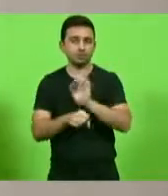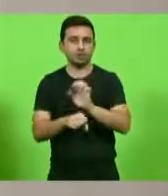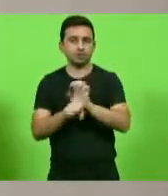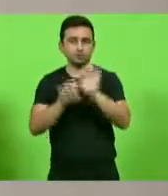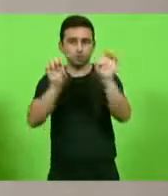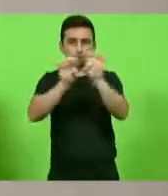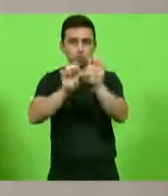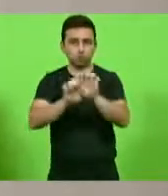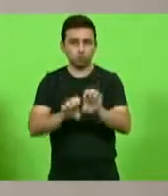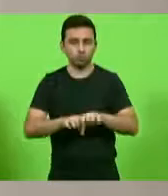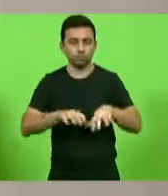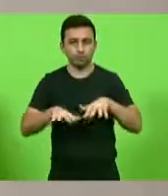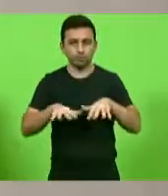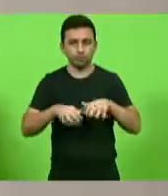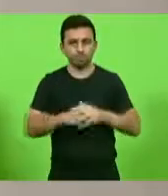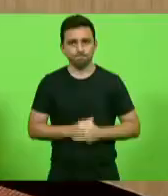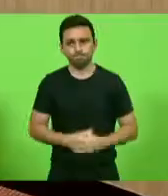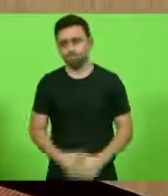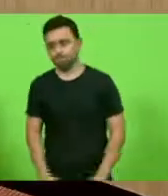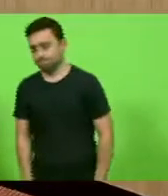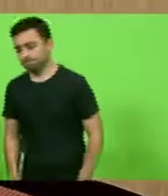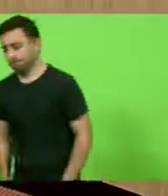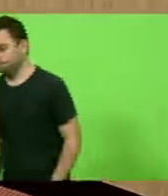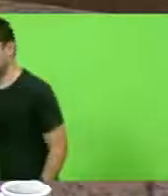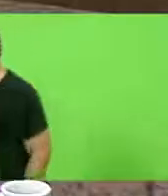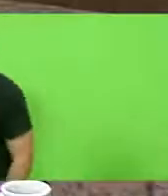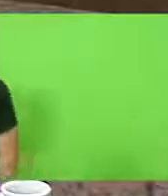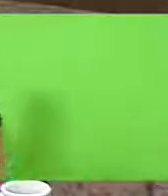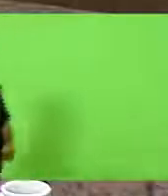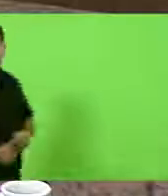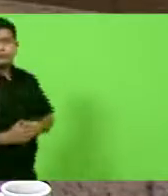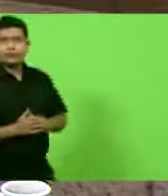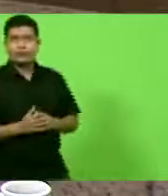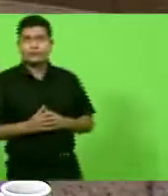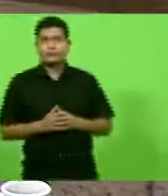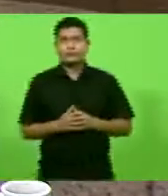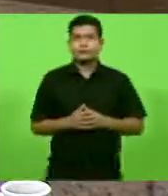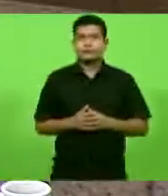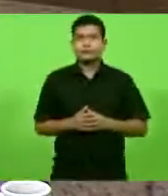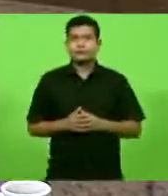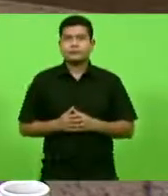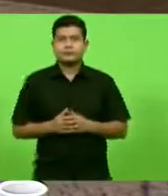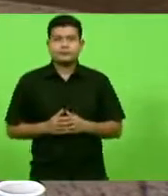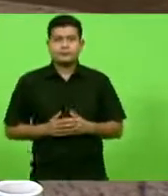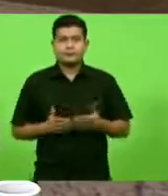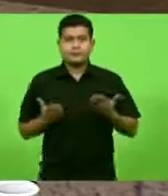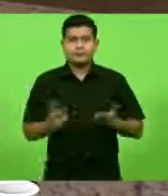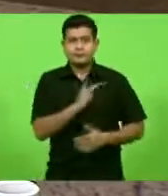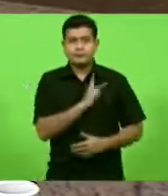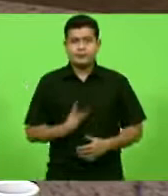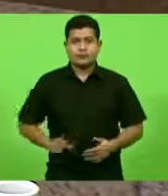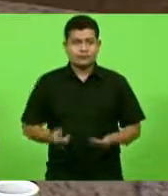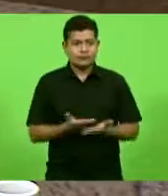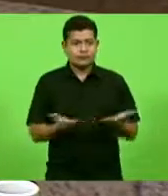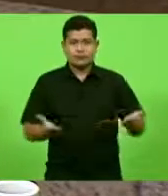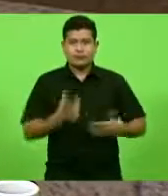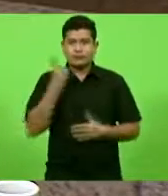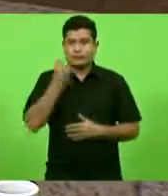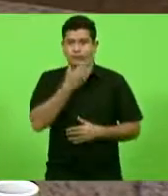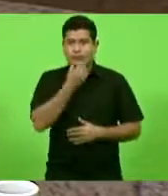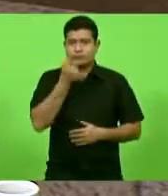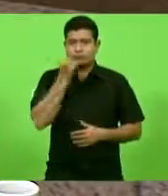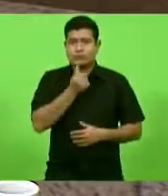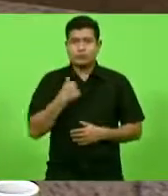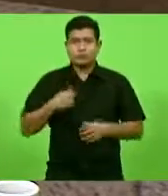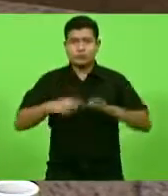e Mobilidade. Em discussão, com a palavra o deputado Jean Kuhlman. Senhor presidente, senhores e senhoras parlamentares, e também a